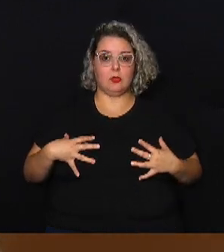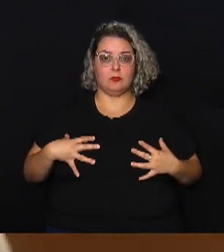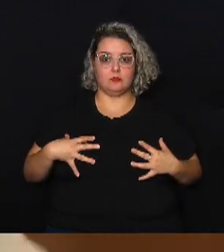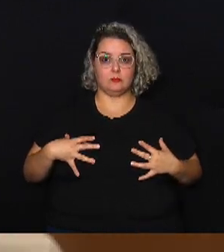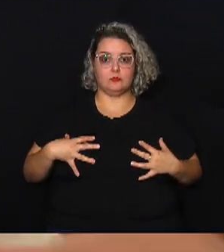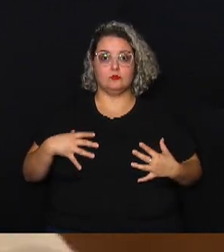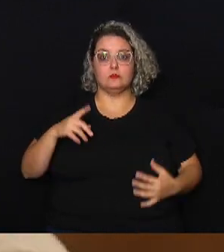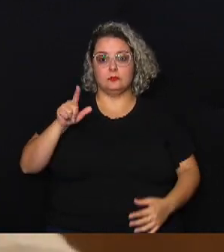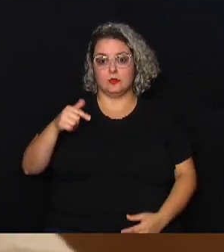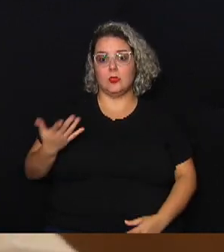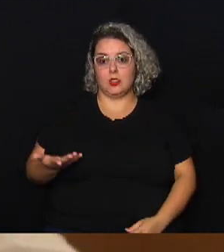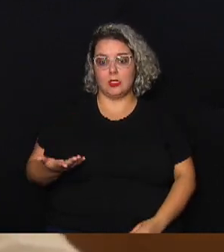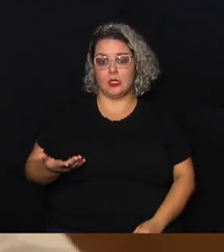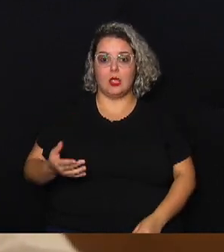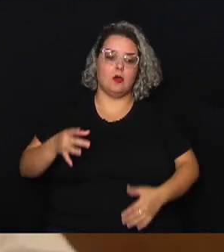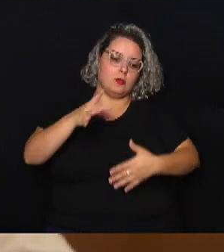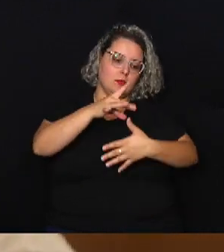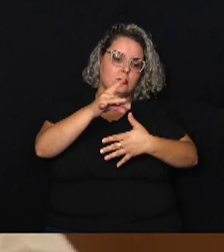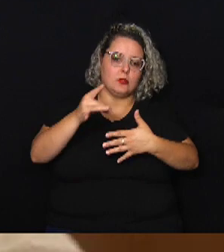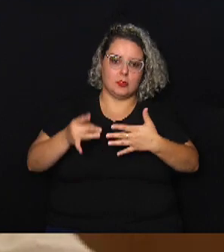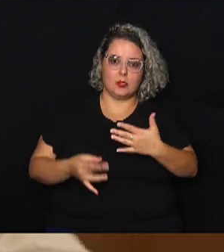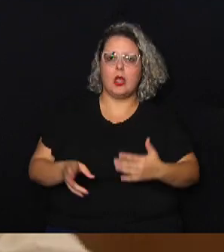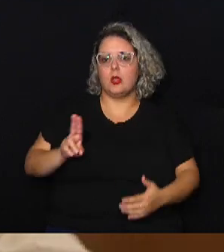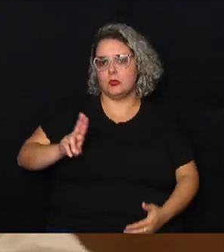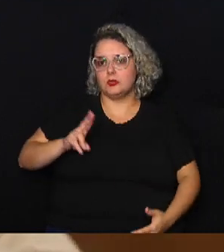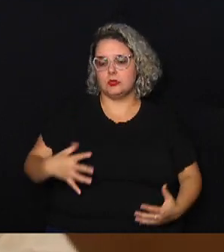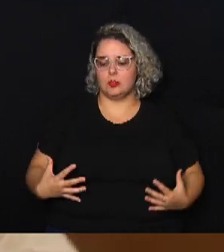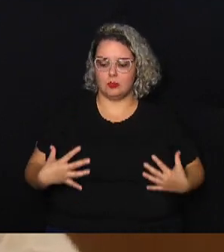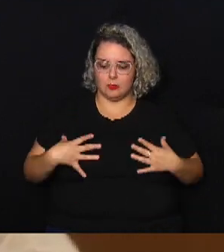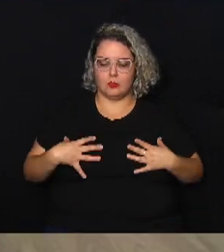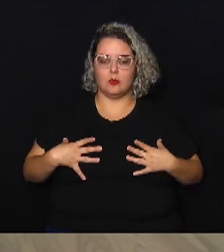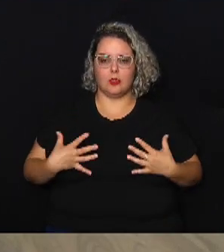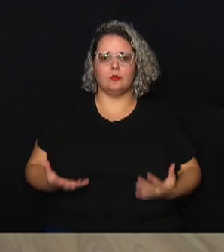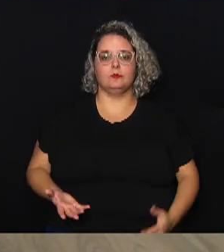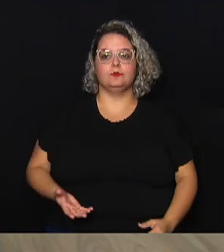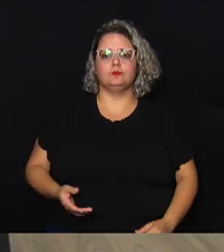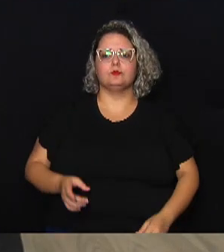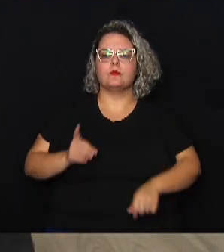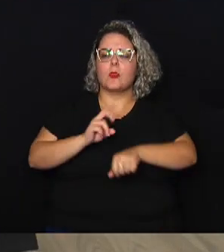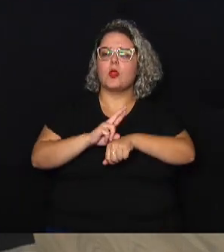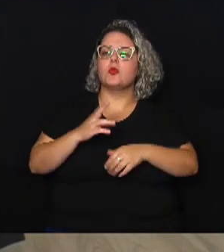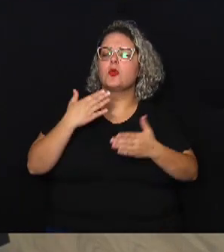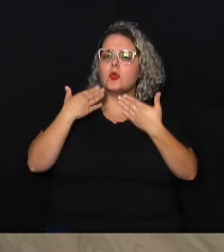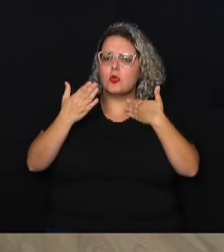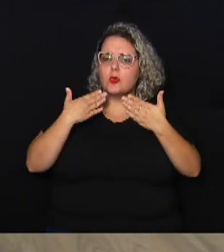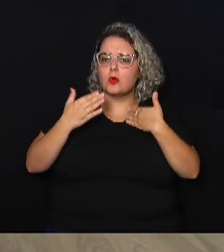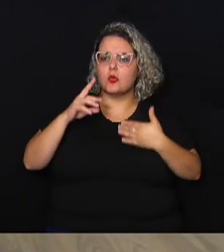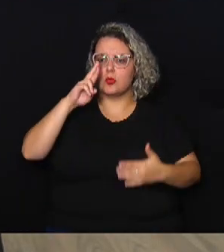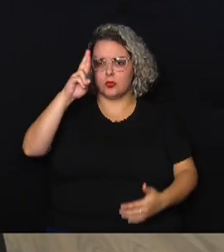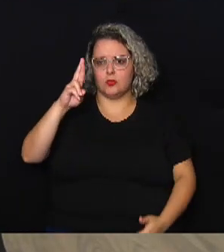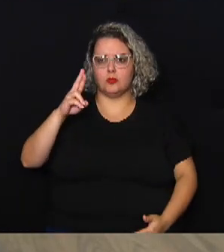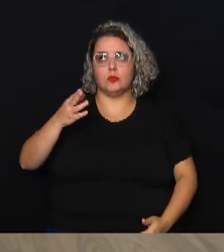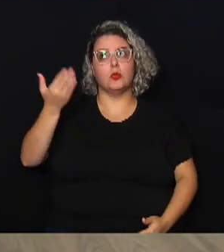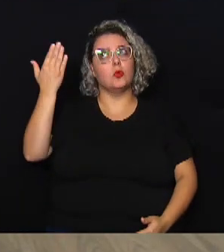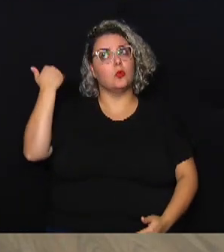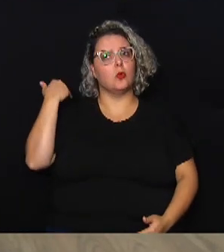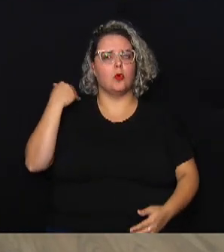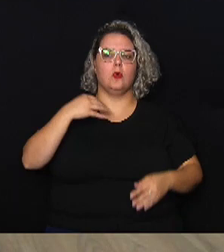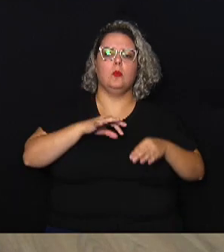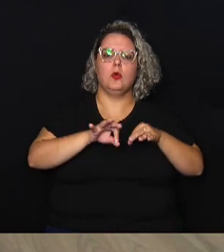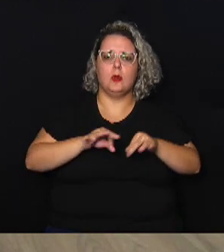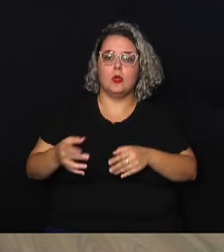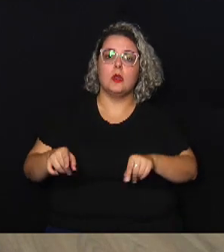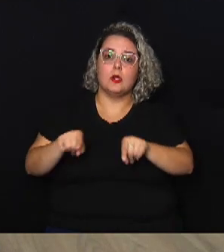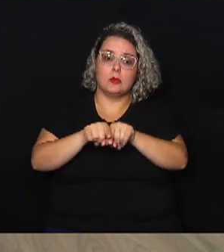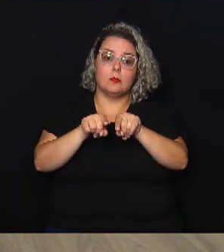seria o critério para usar o implante mamário. Doutor, eu lembro que conversando com o senhor em um outro programa, que a gente também